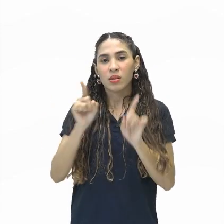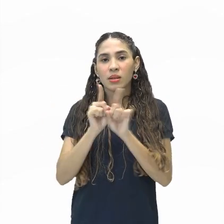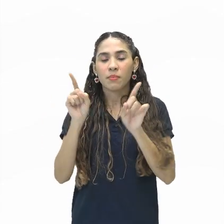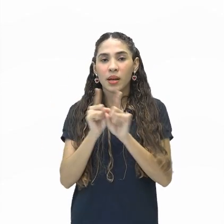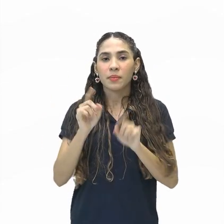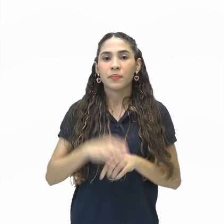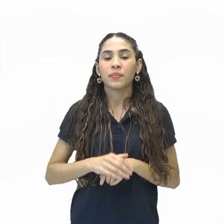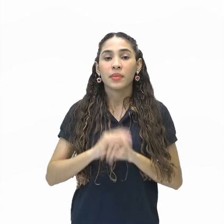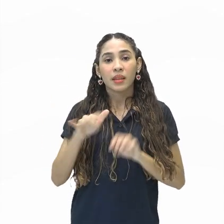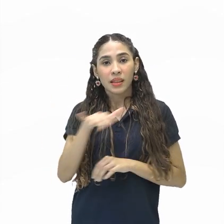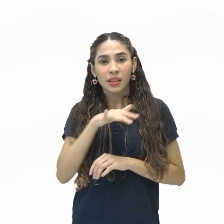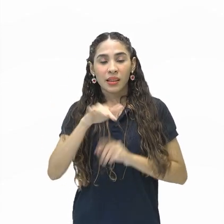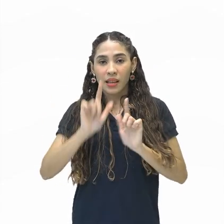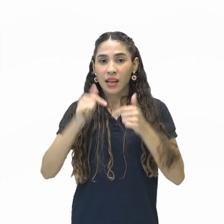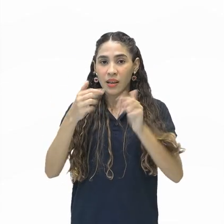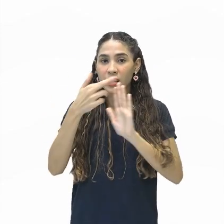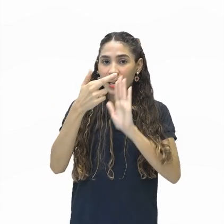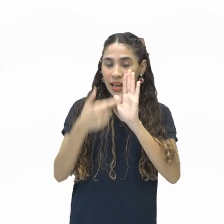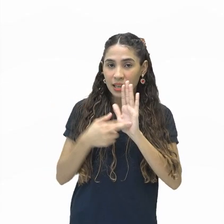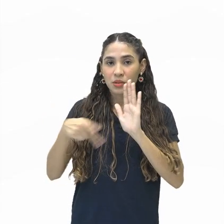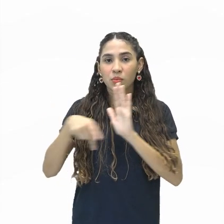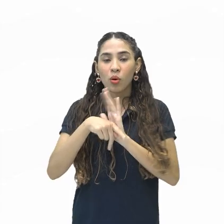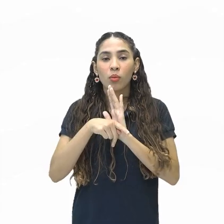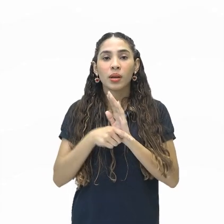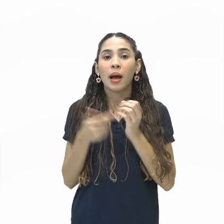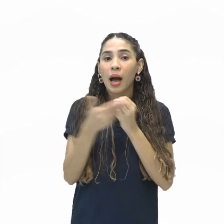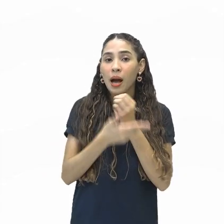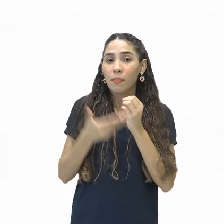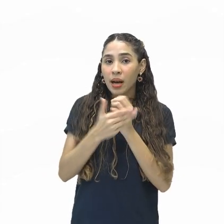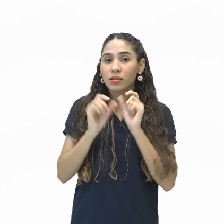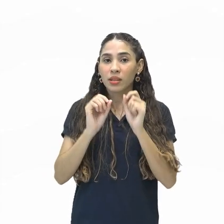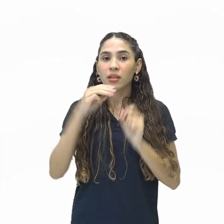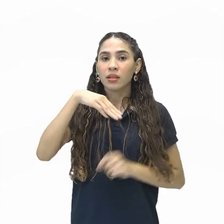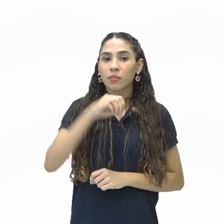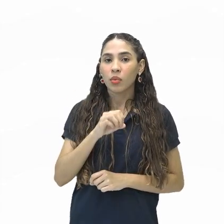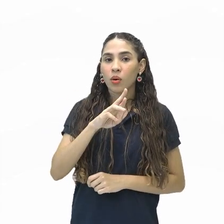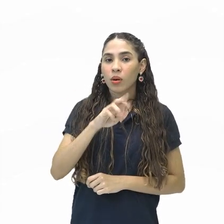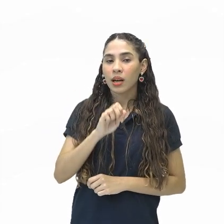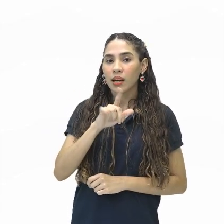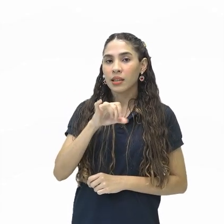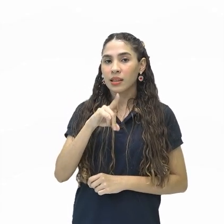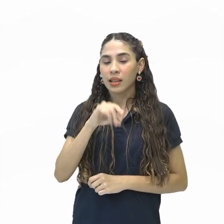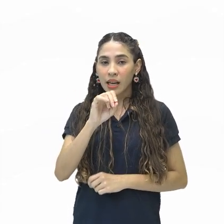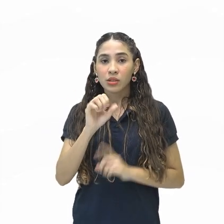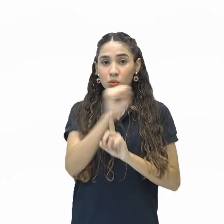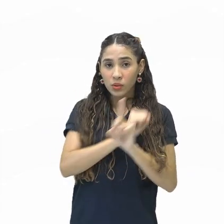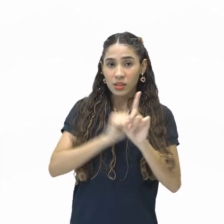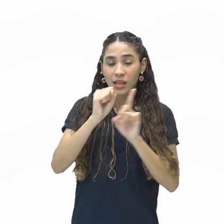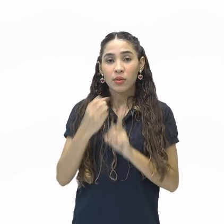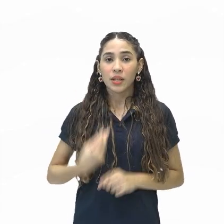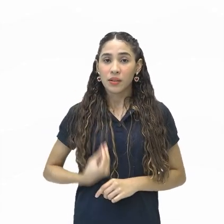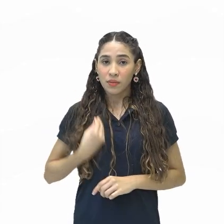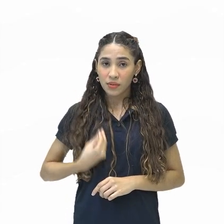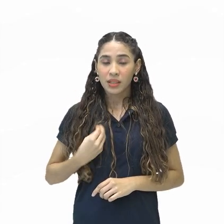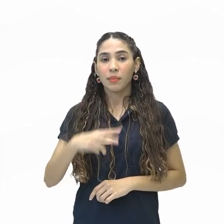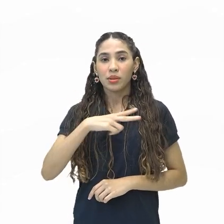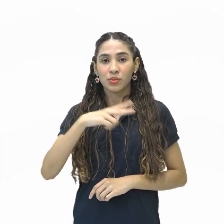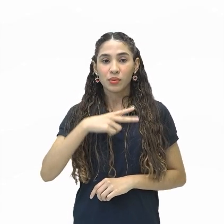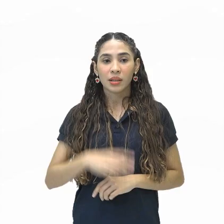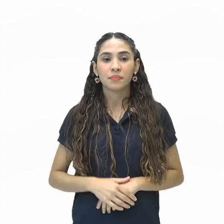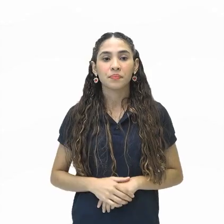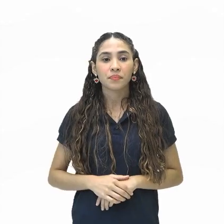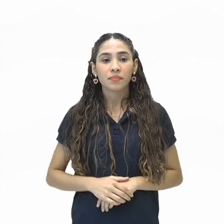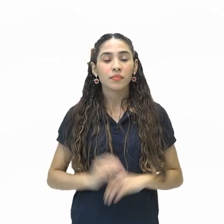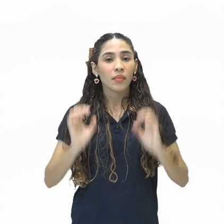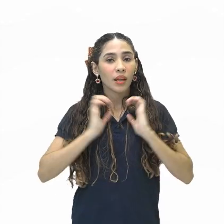das noções e dos princípios que sustentam a base da moralidade social e da vida individual. E